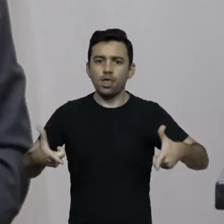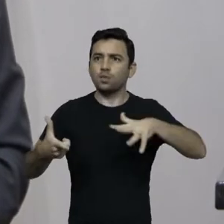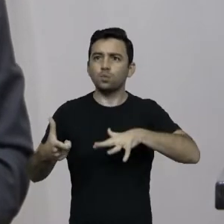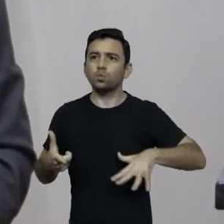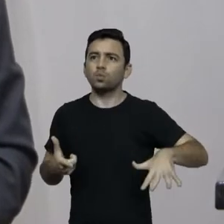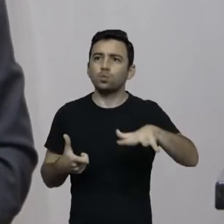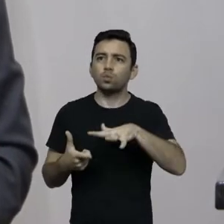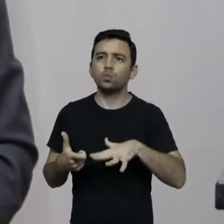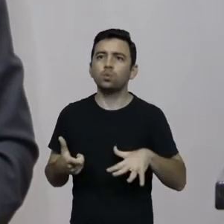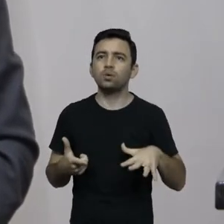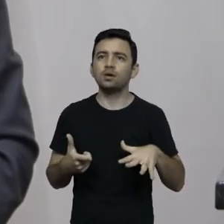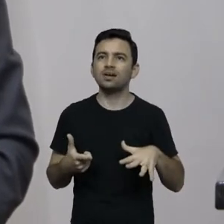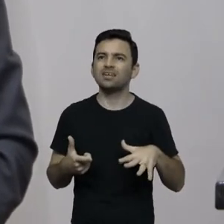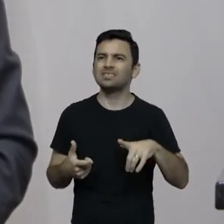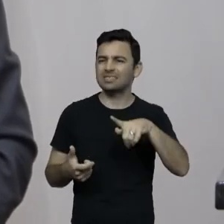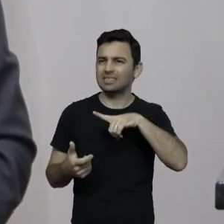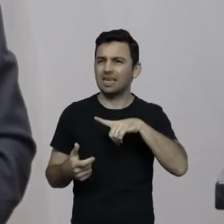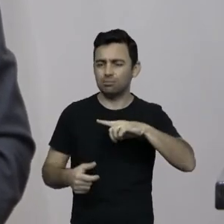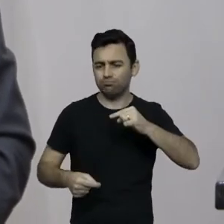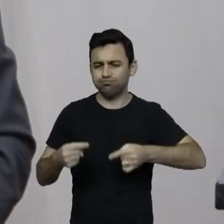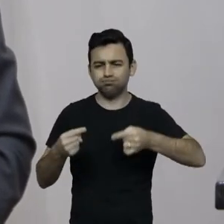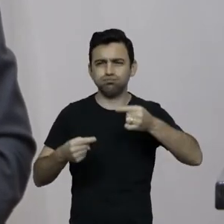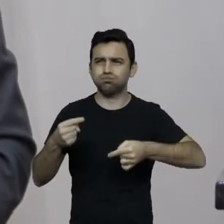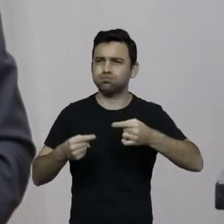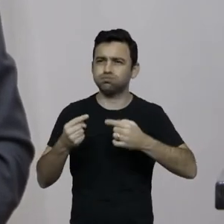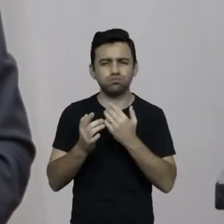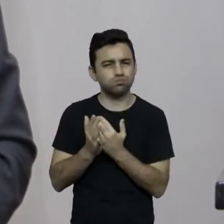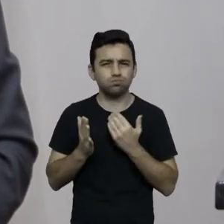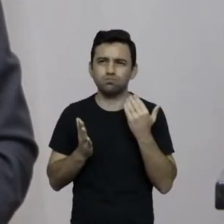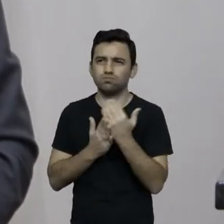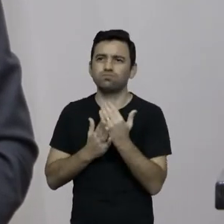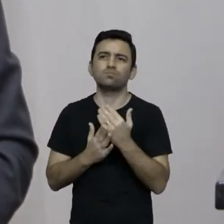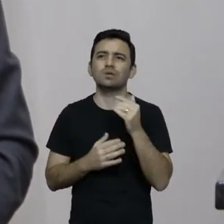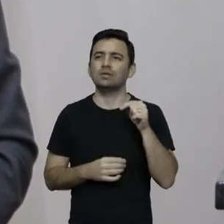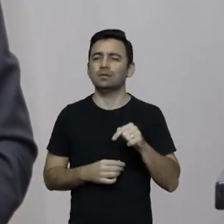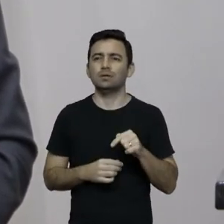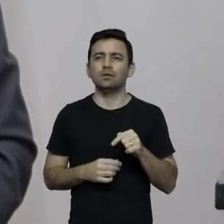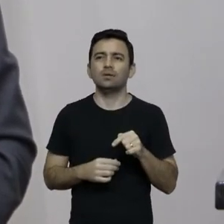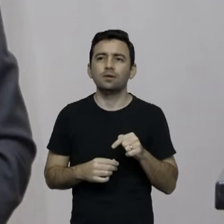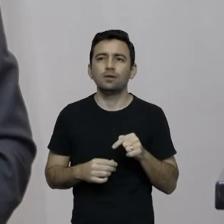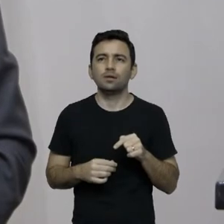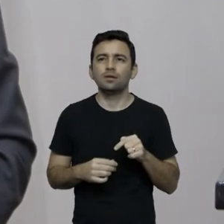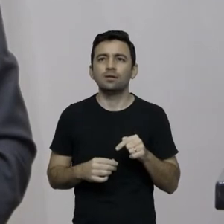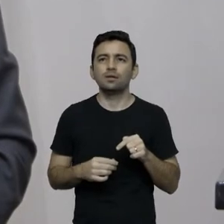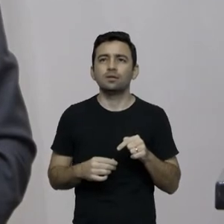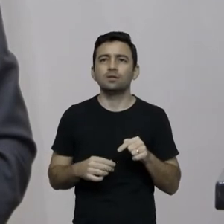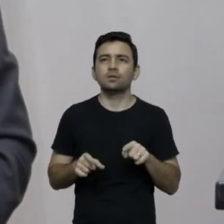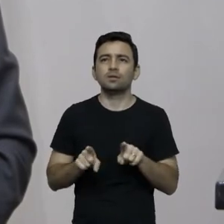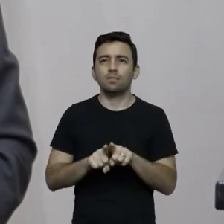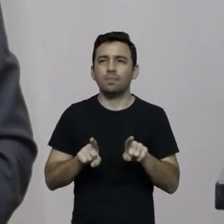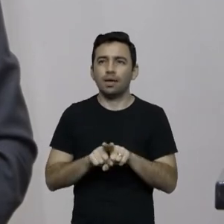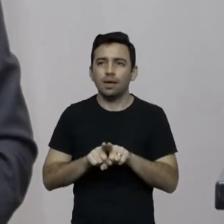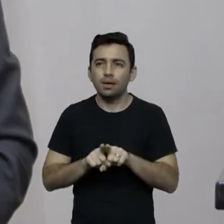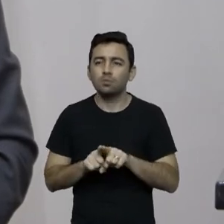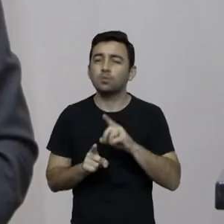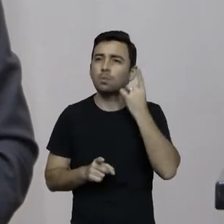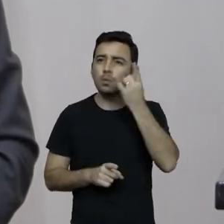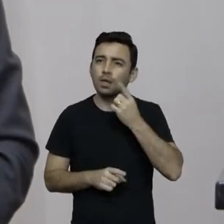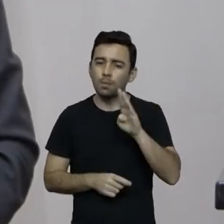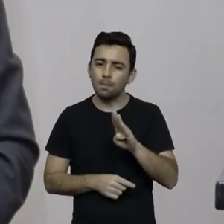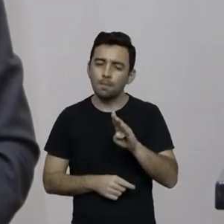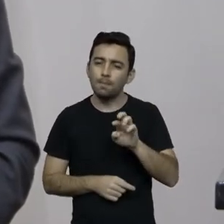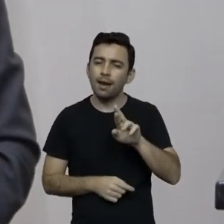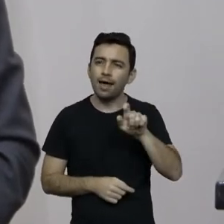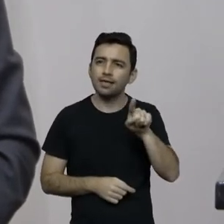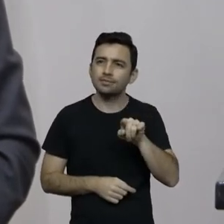e nós fizemos grandes embates aqui Deputado Ismael quando temos aqui o deputado Blasi Deputado